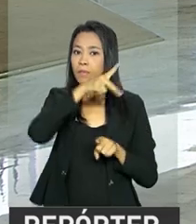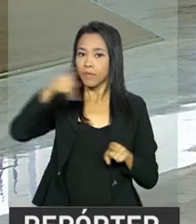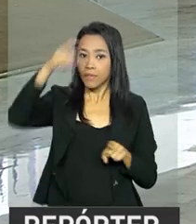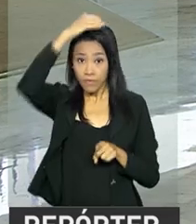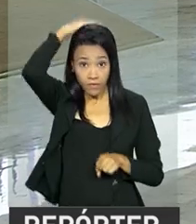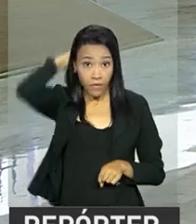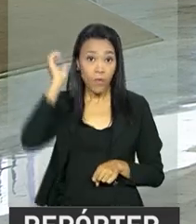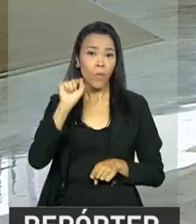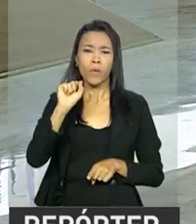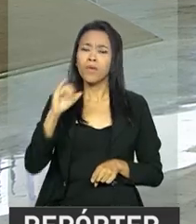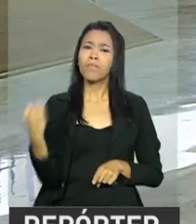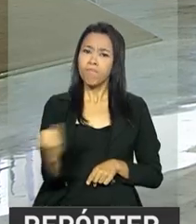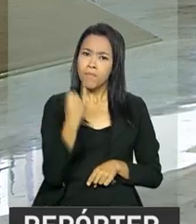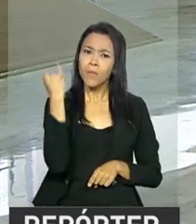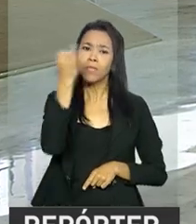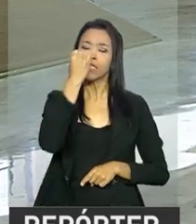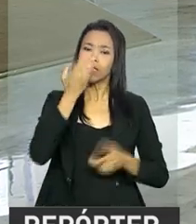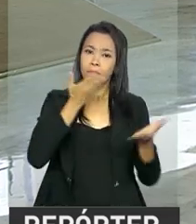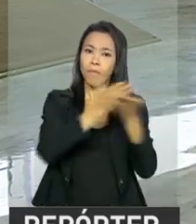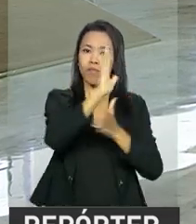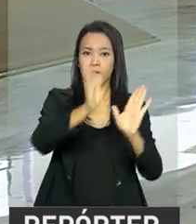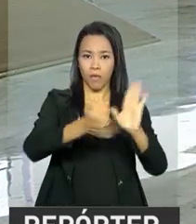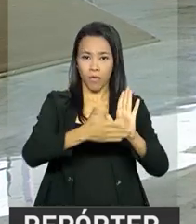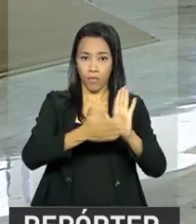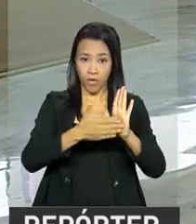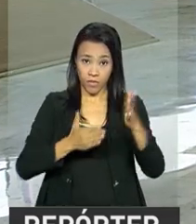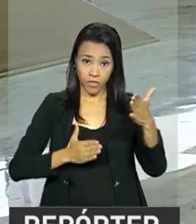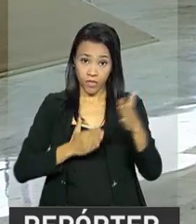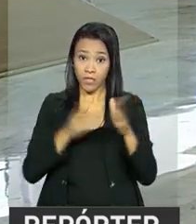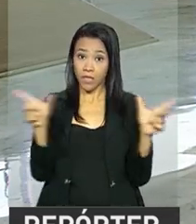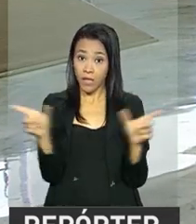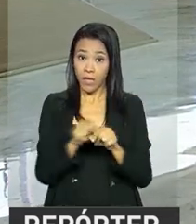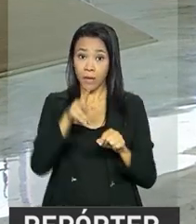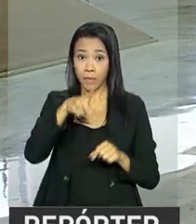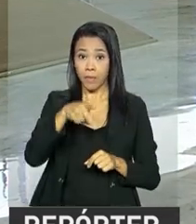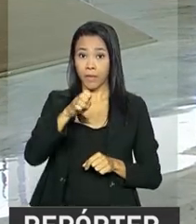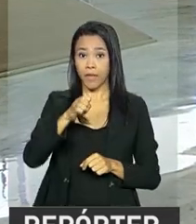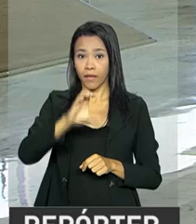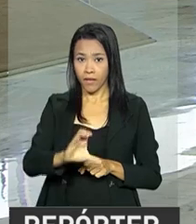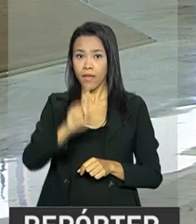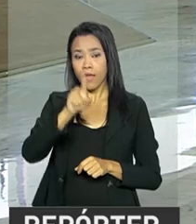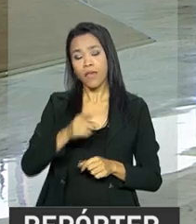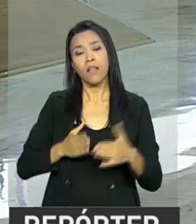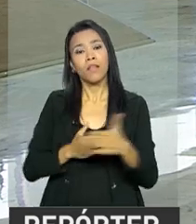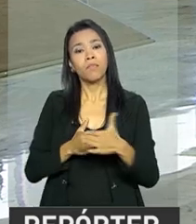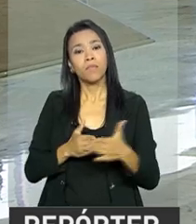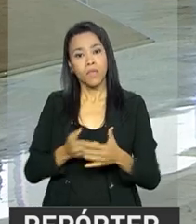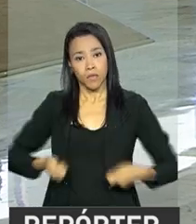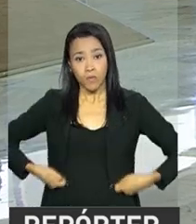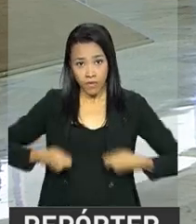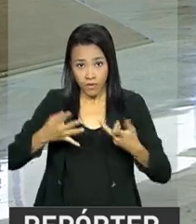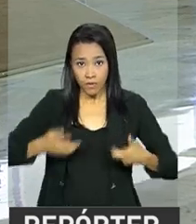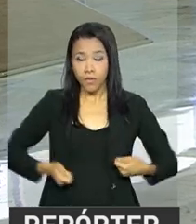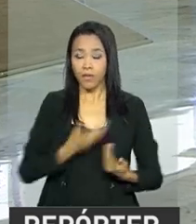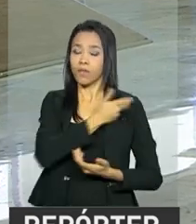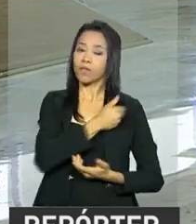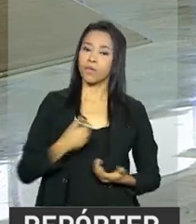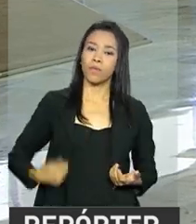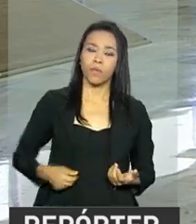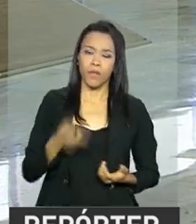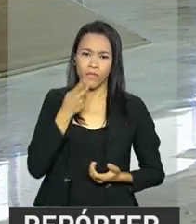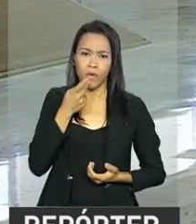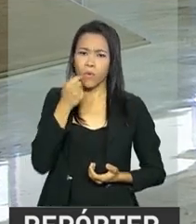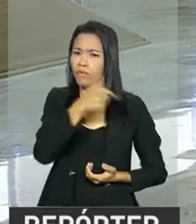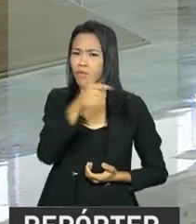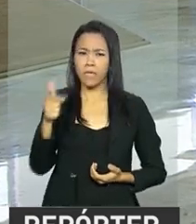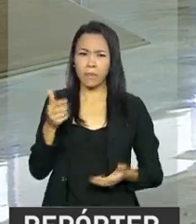importância da aprovação da proposta de emenda constituição que coloca um teto para o aumento dos gastos ele garantiu que não haverá nenhum